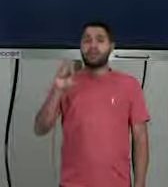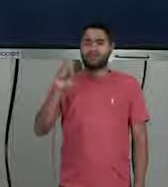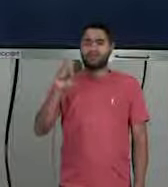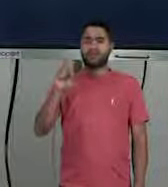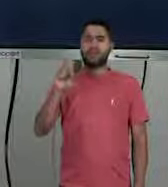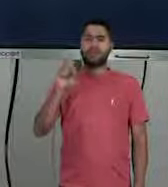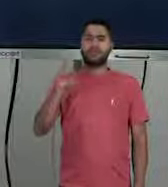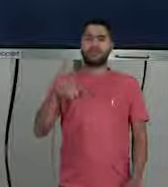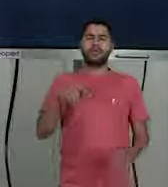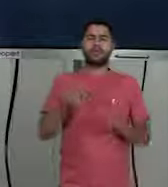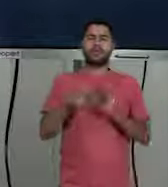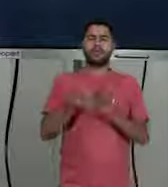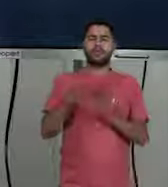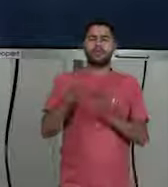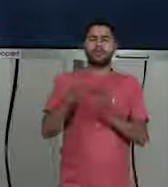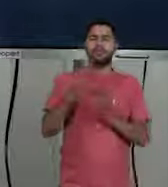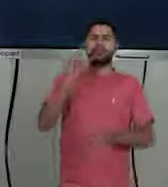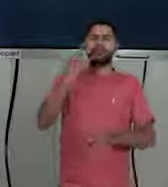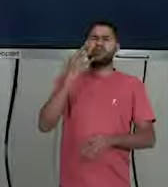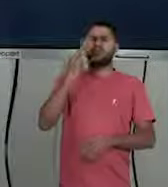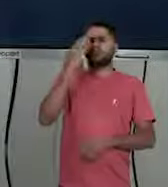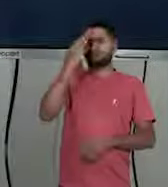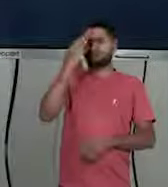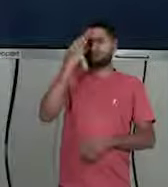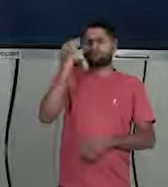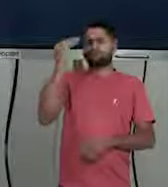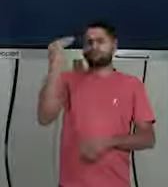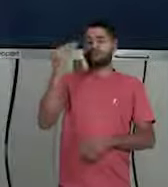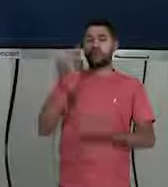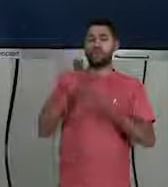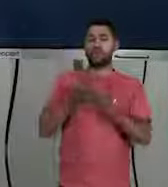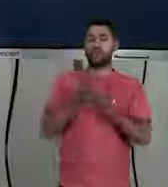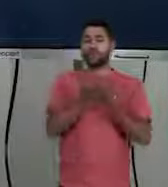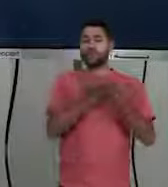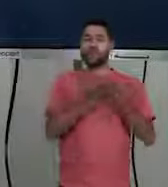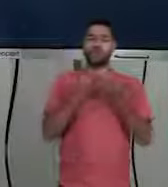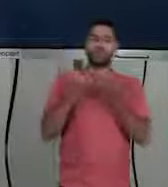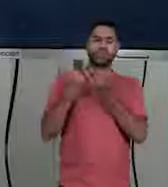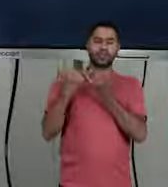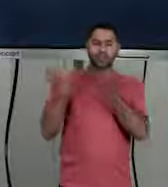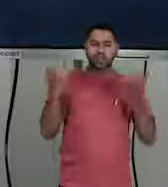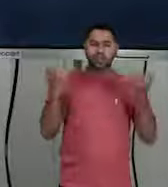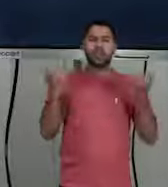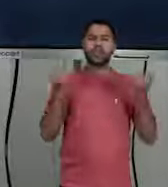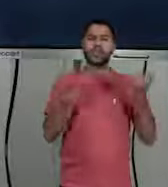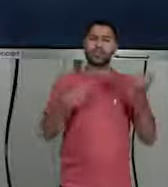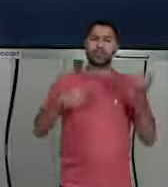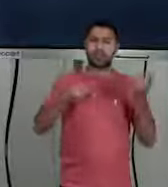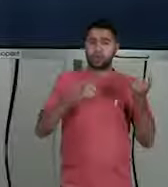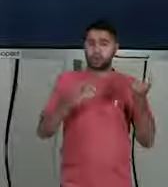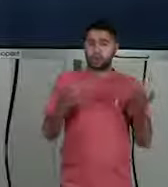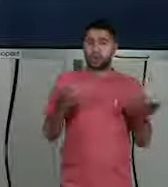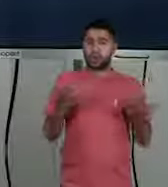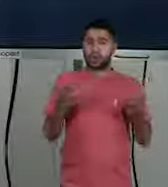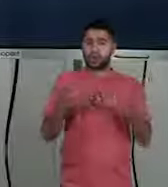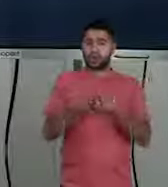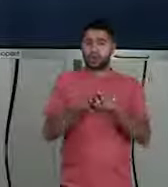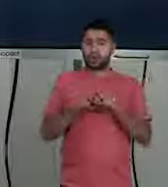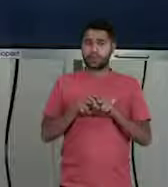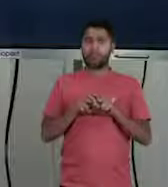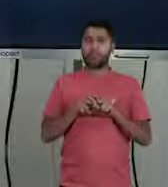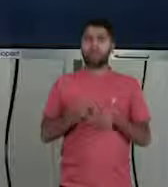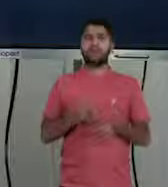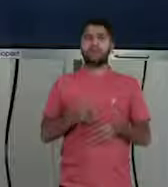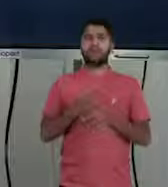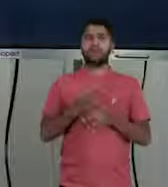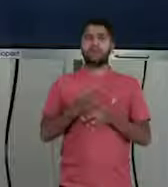físico que estudou boa parte da eletricidade. O conhecimento que nós temos hoje é devido a um desses